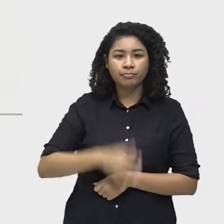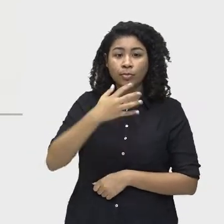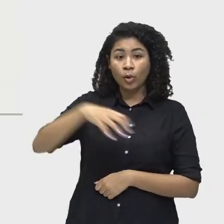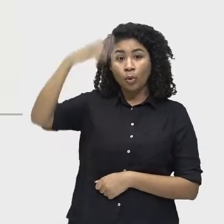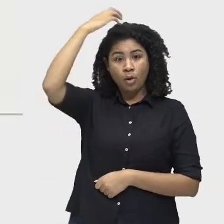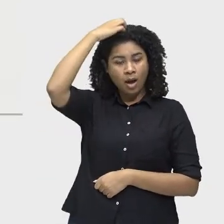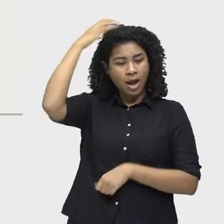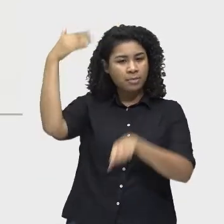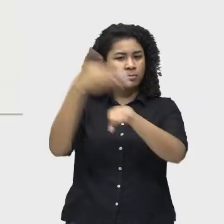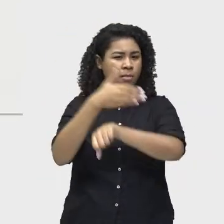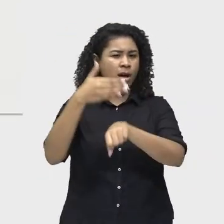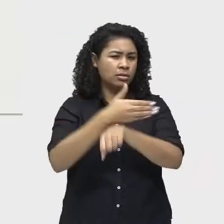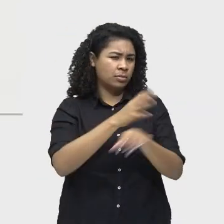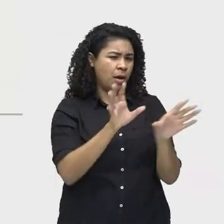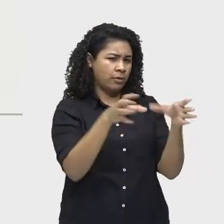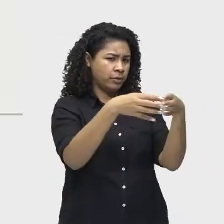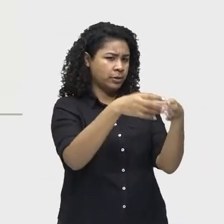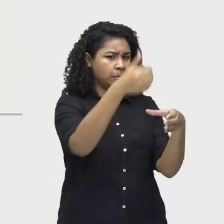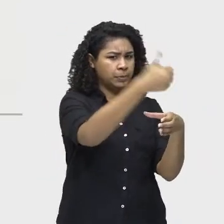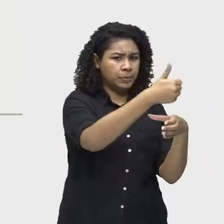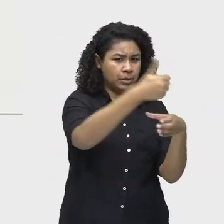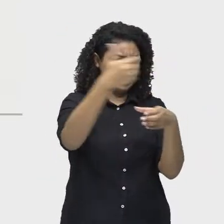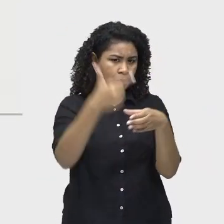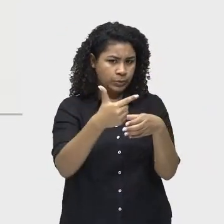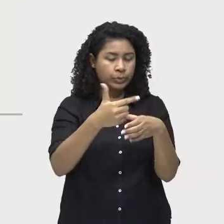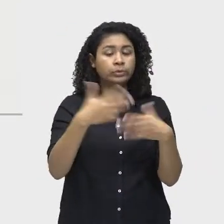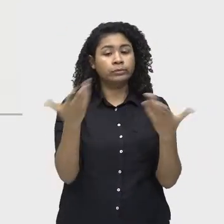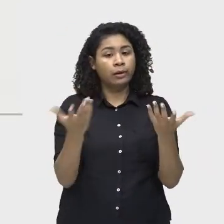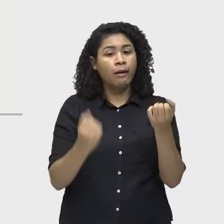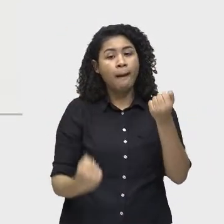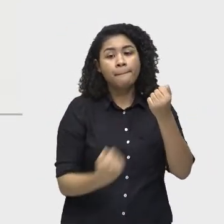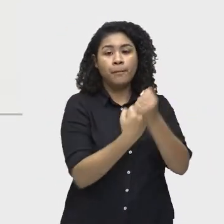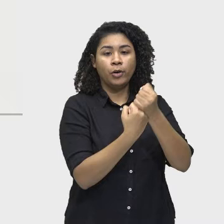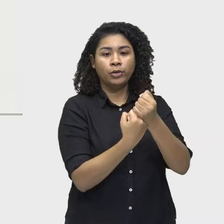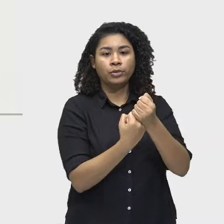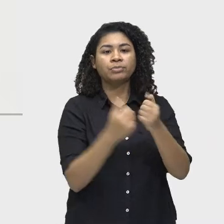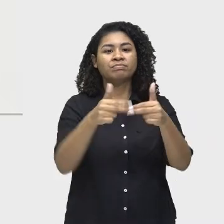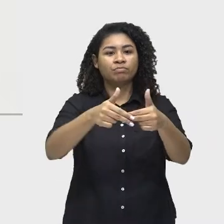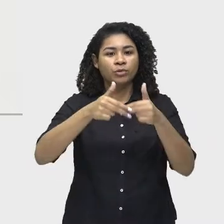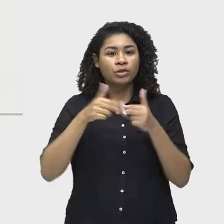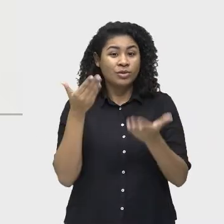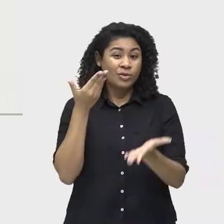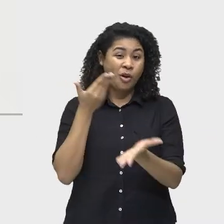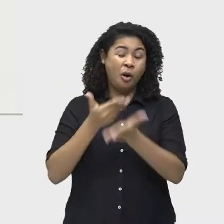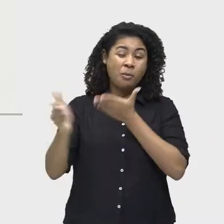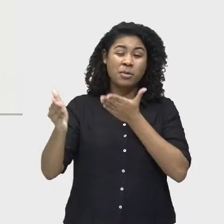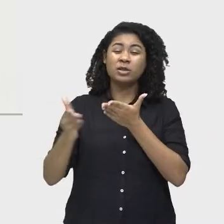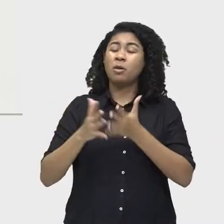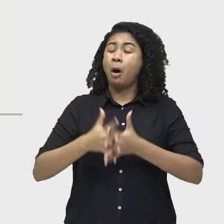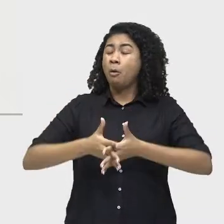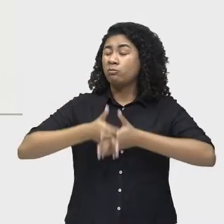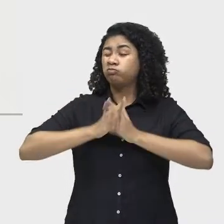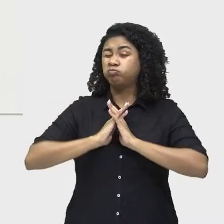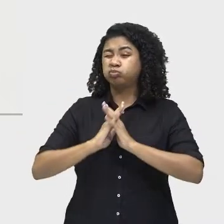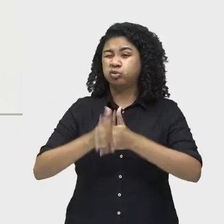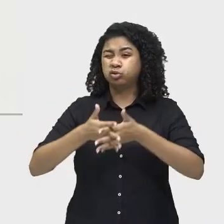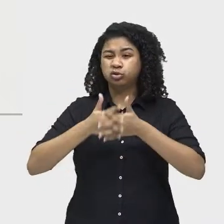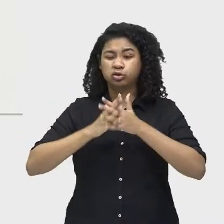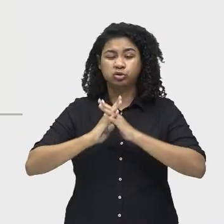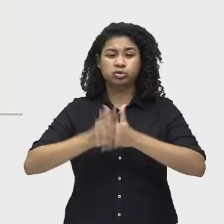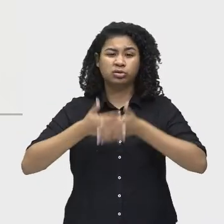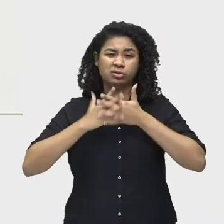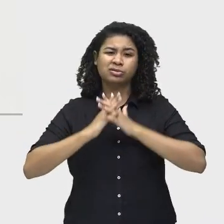classe social, começou a apoiar e assim nasceu uma grande confusão na Assembleia dos Estados